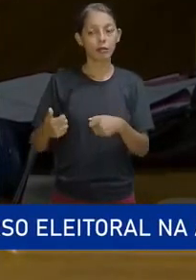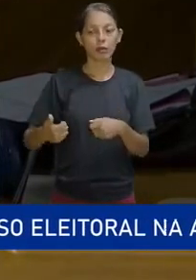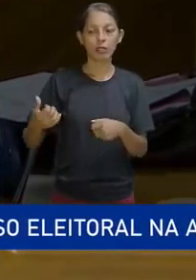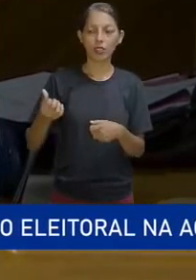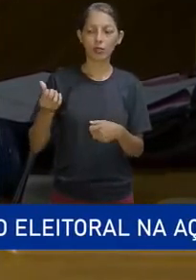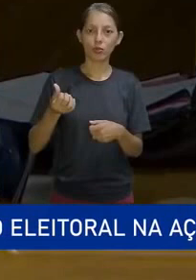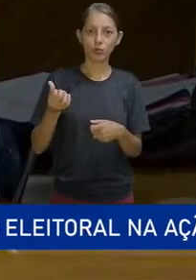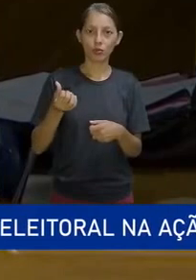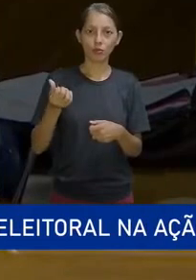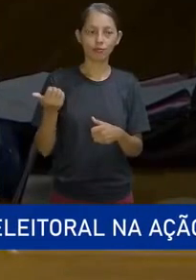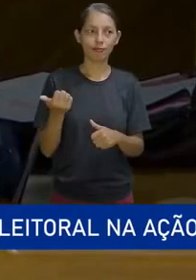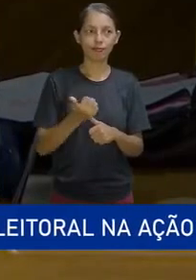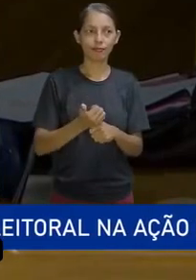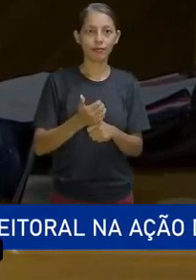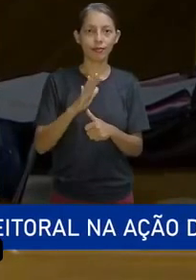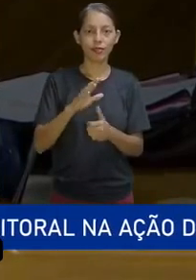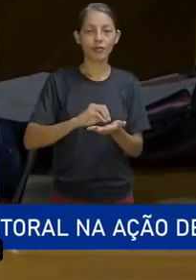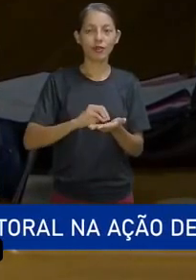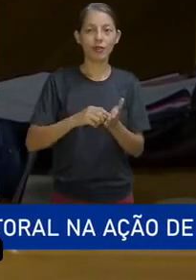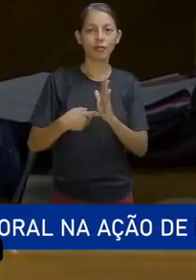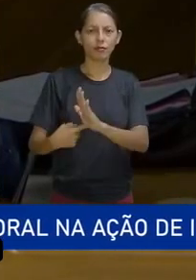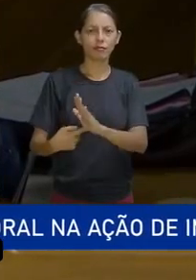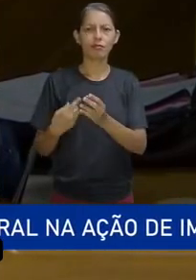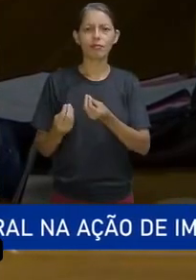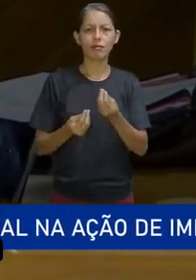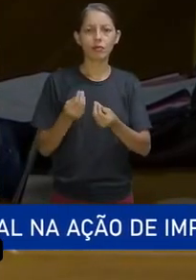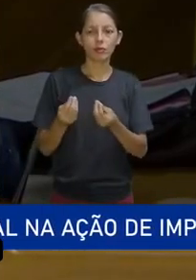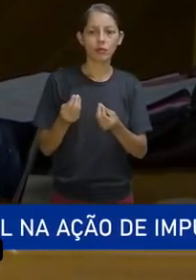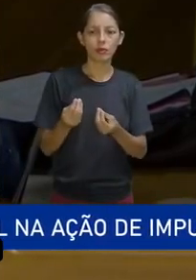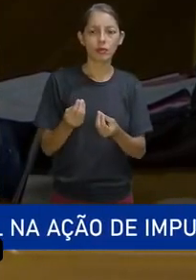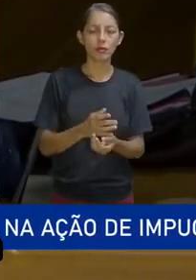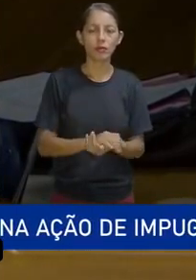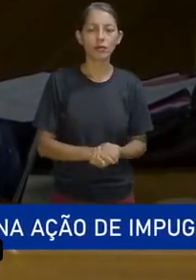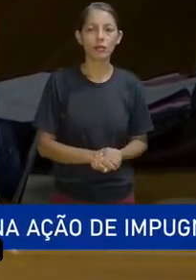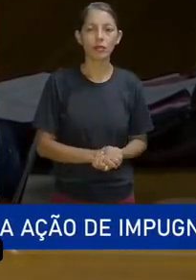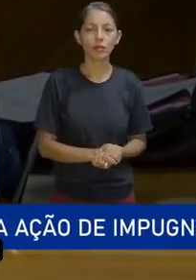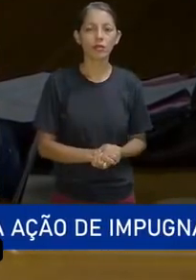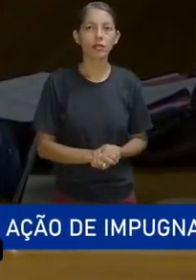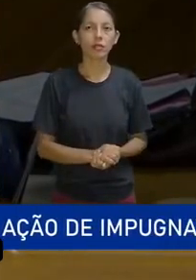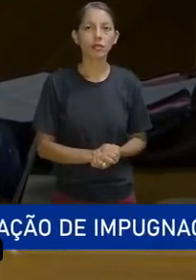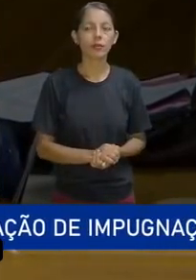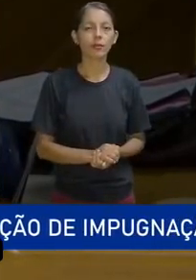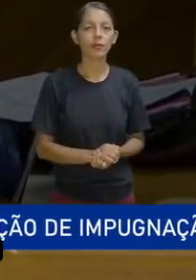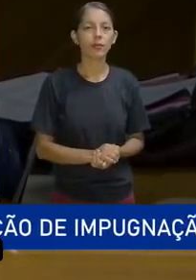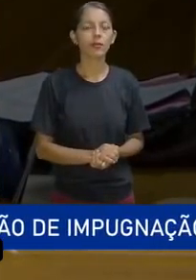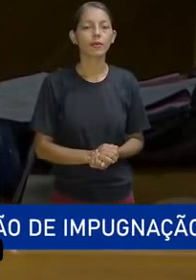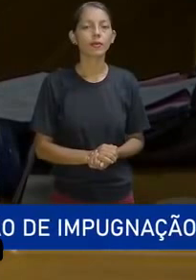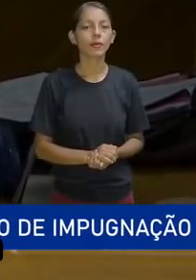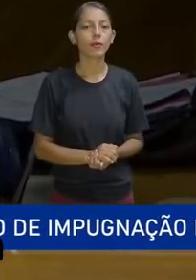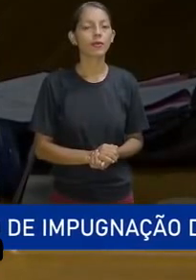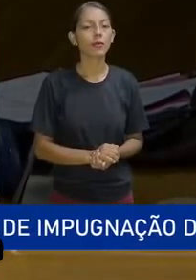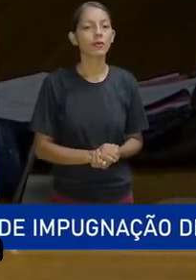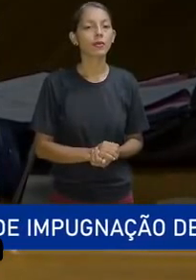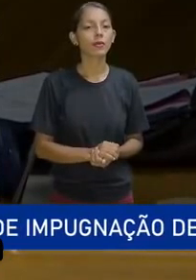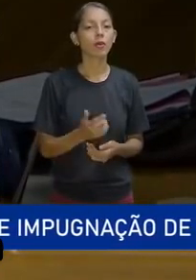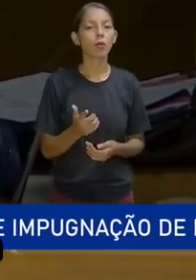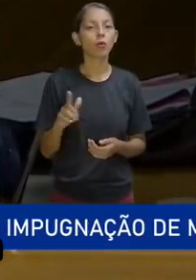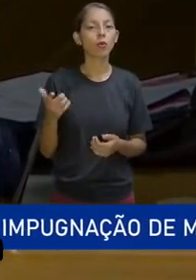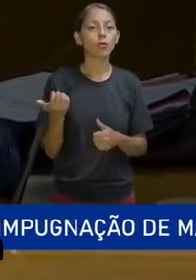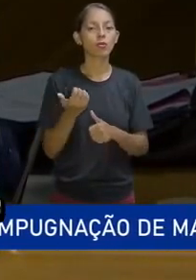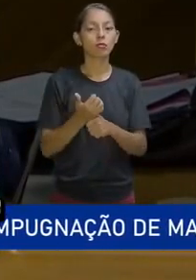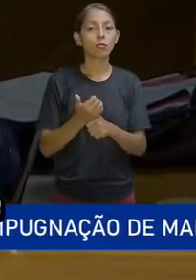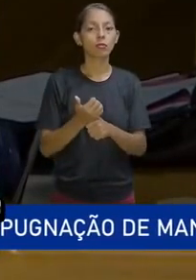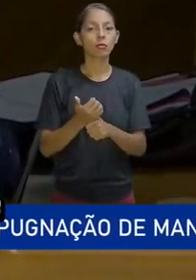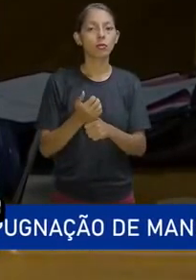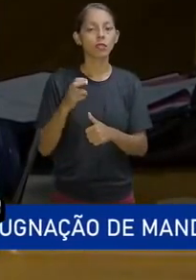não apresentou prova idônea da alegada desfiliação do agravado e dos demais suplentes, e ainda que